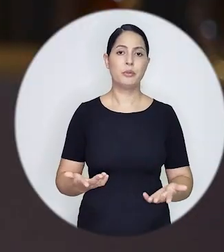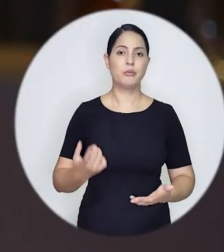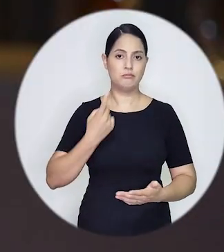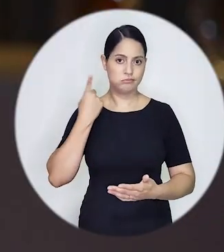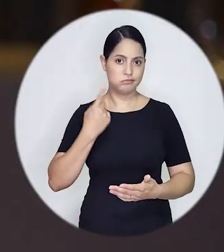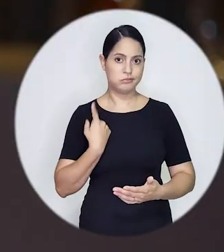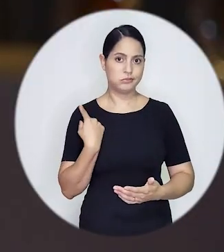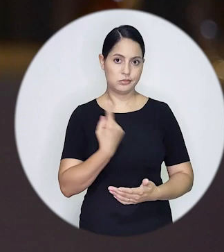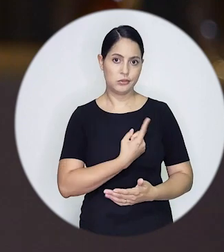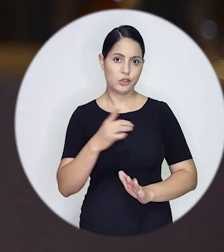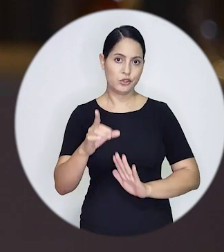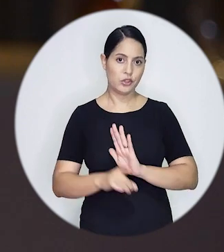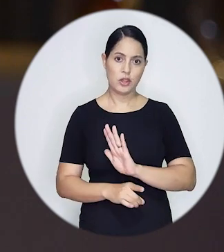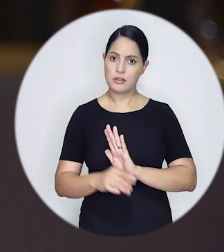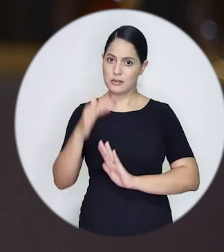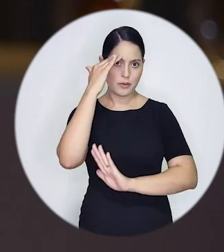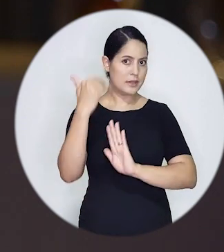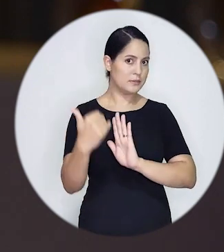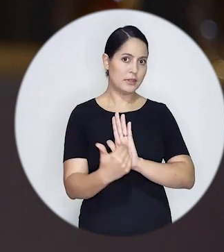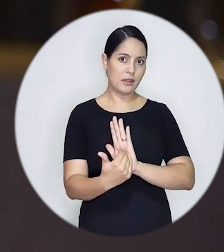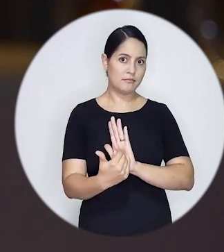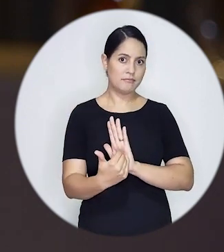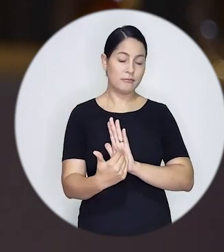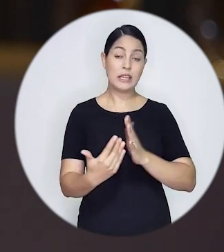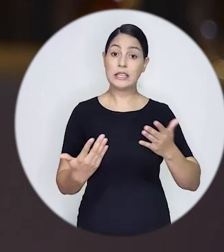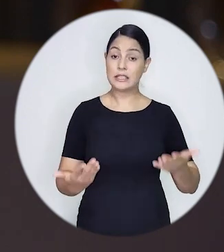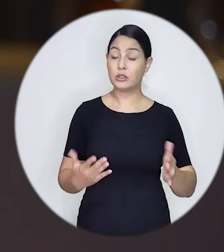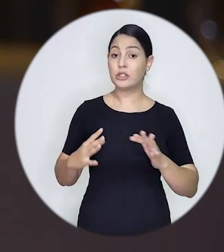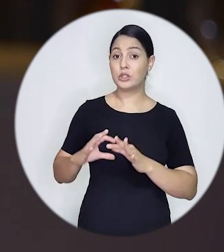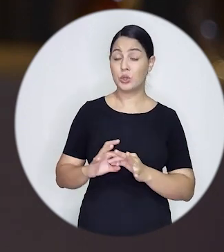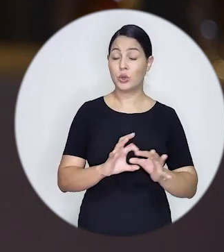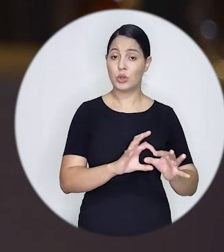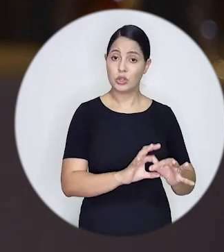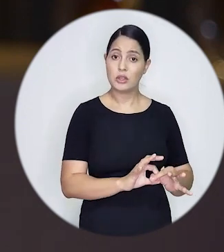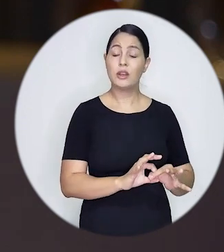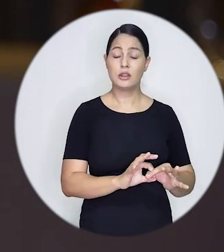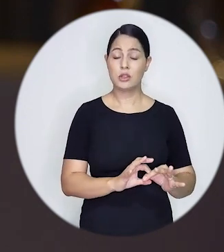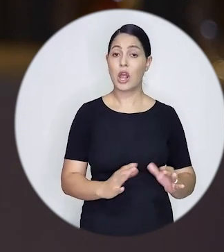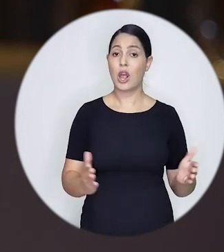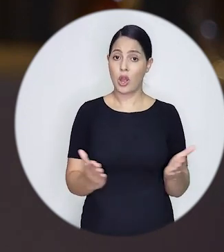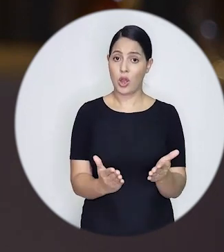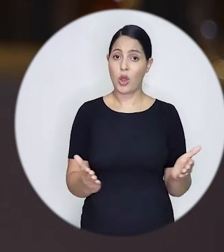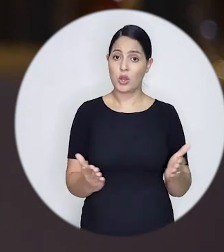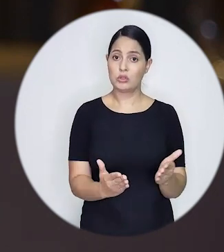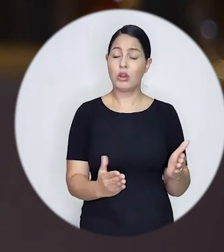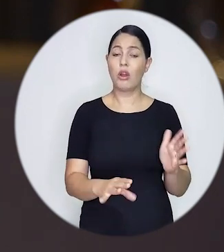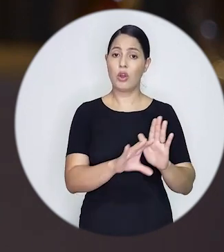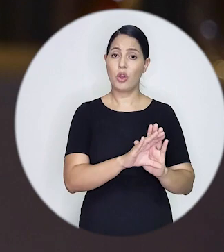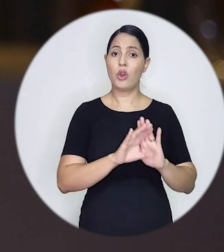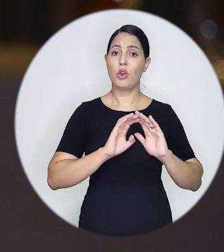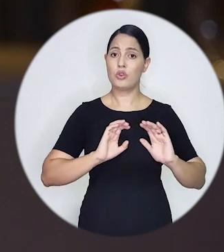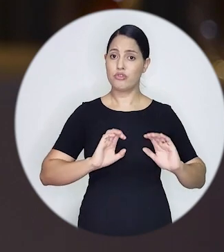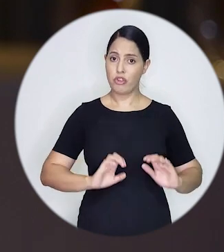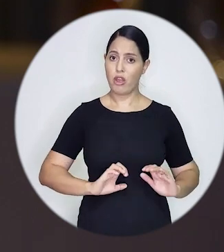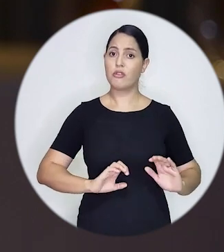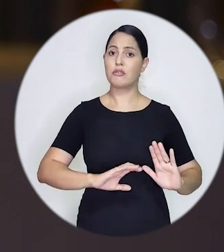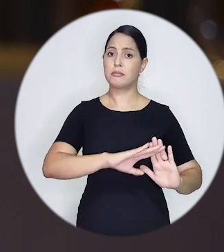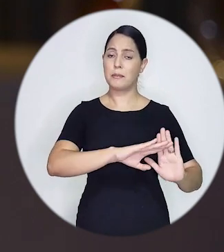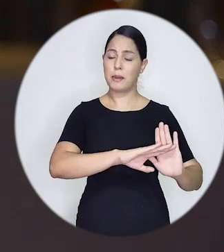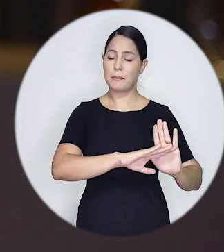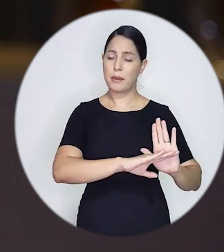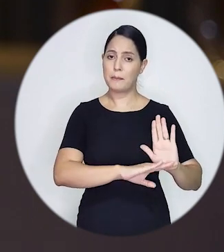promoveu no YouTube o 3º Congresso Brasileiro do Direito da Cannabis Medicinal. O evento tem o objetivo